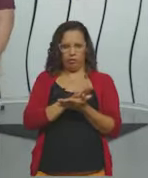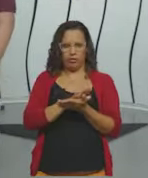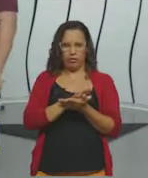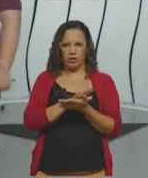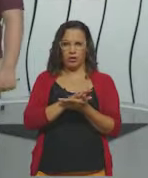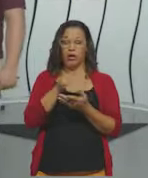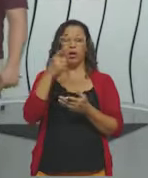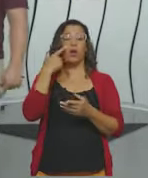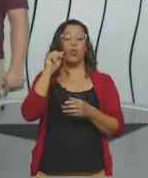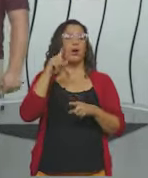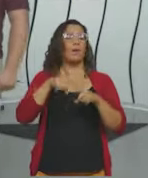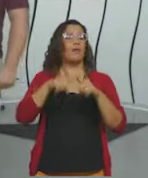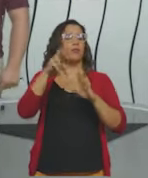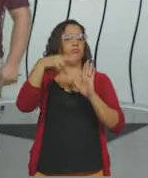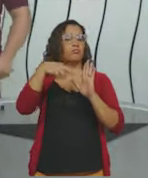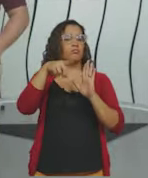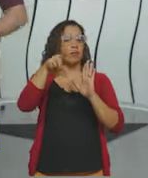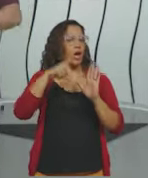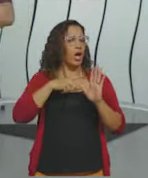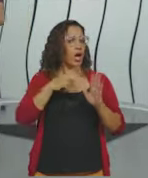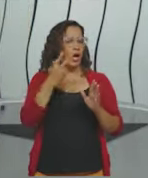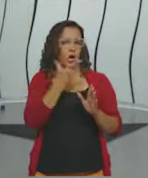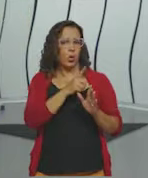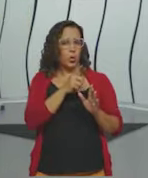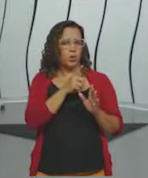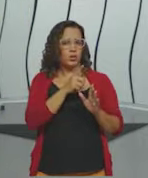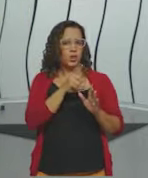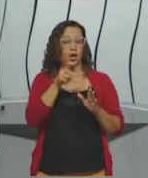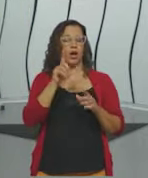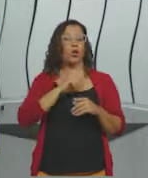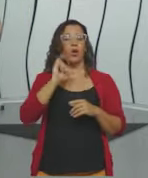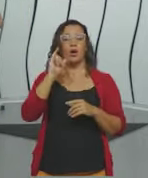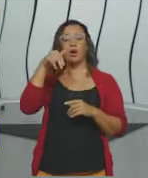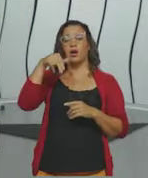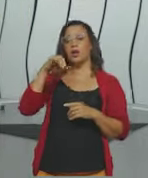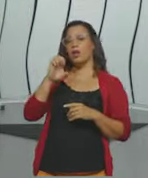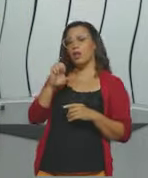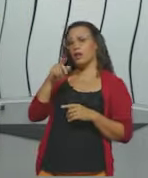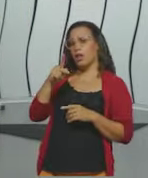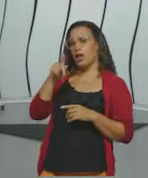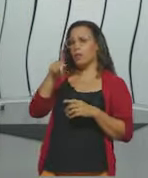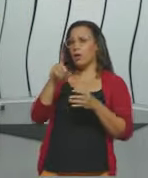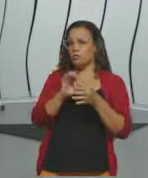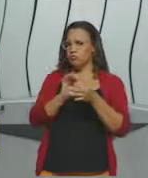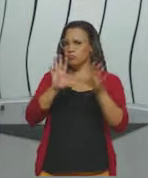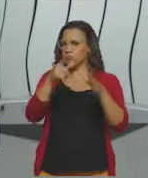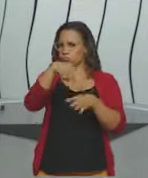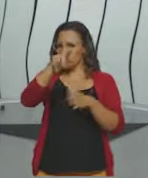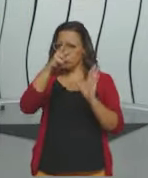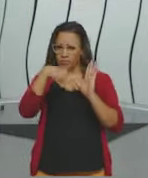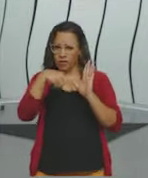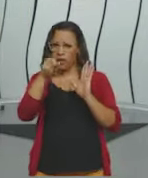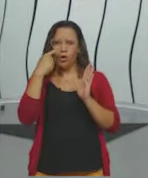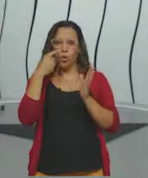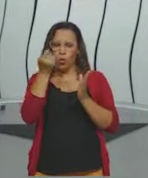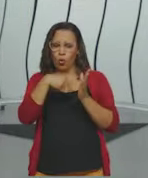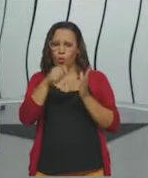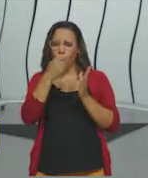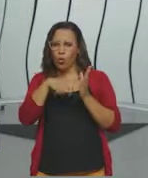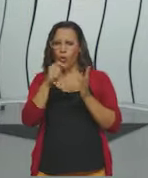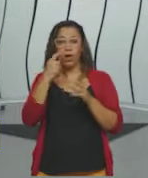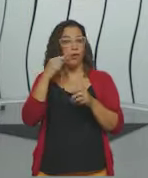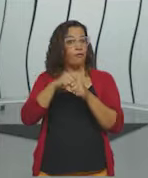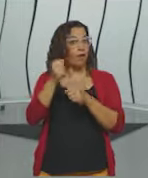ela lá no material de leitura de redação. O INEP disponibilizou as diretrizes que ele usa para correção, que ele fez